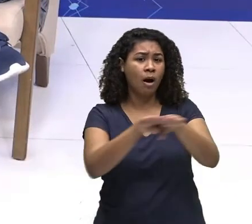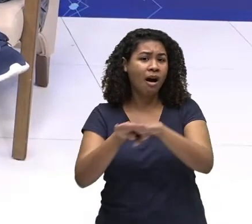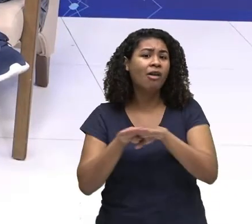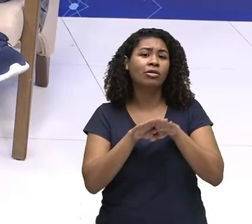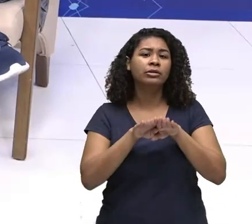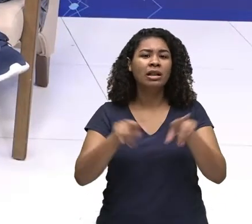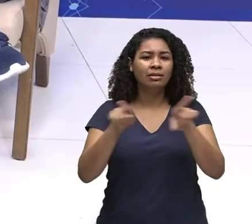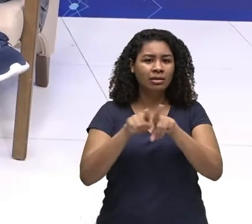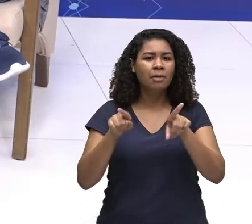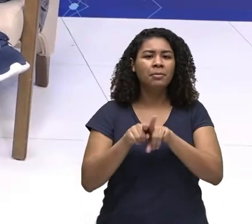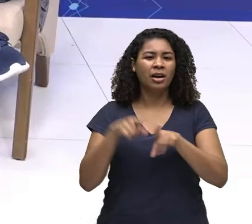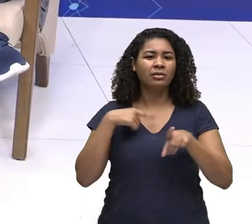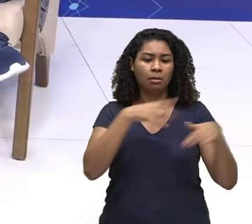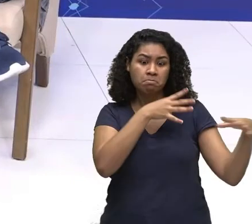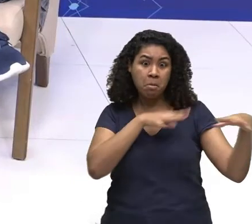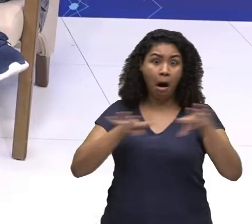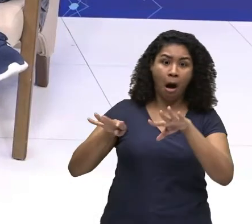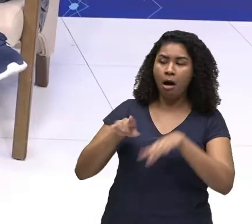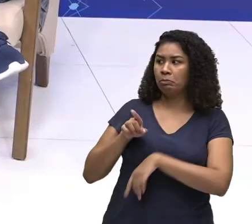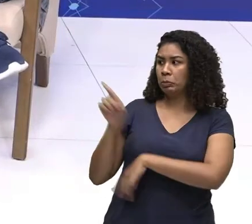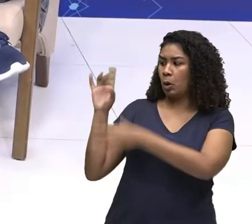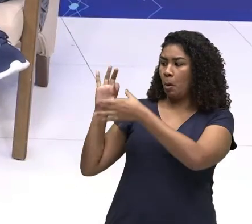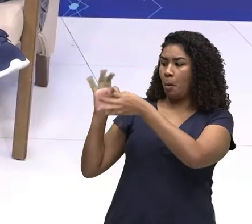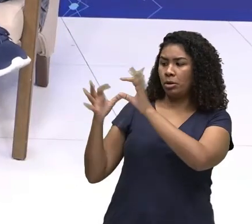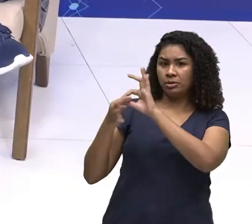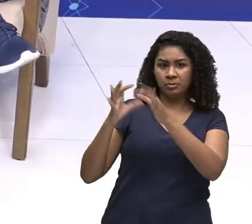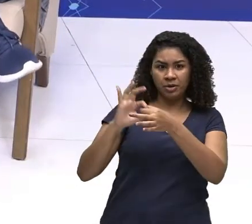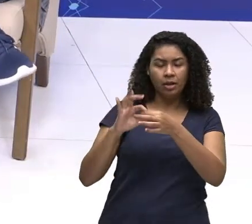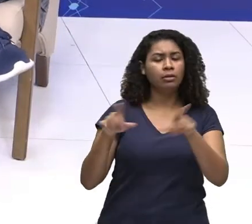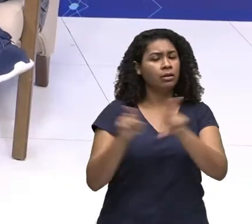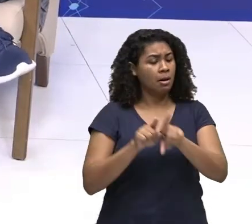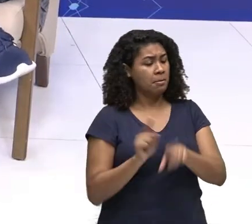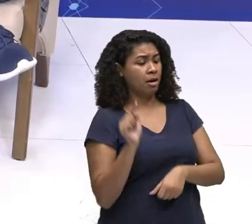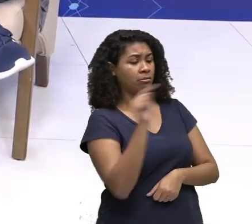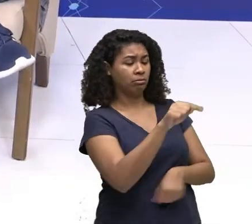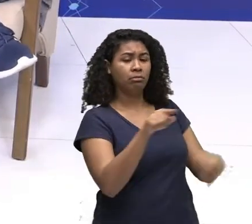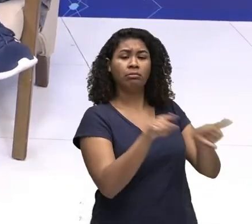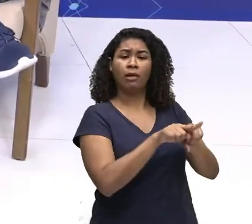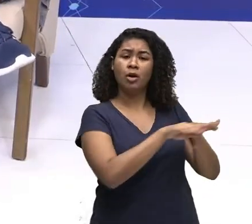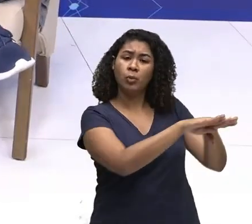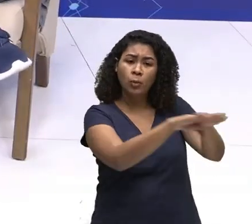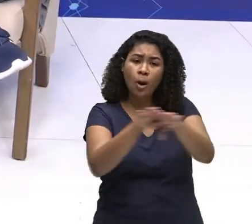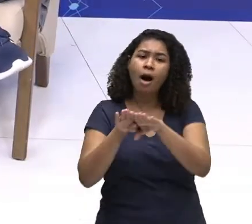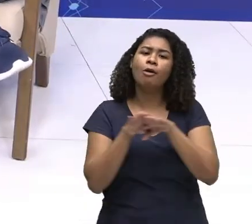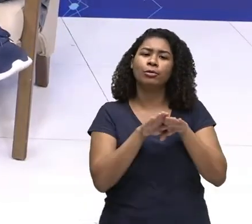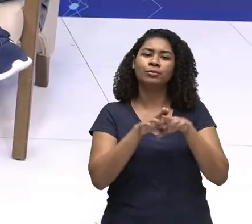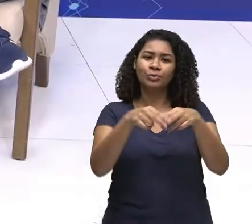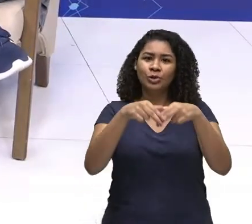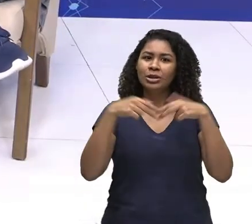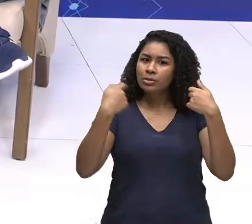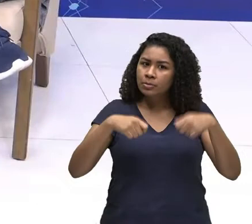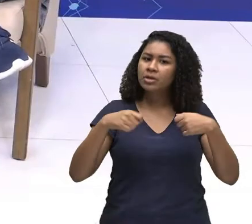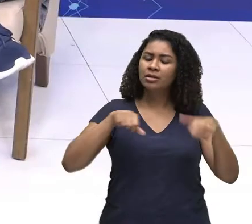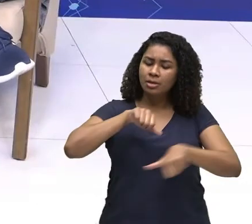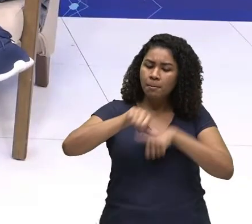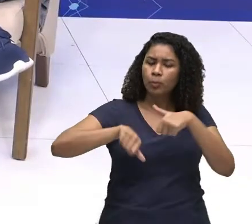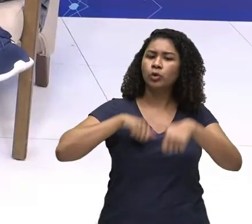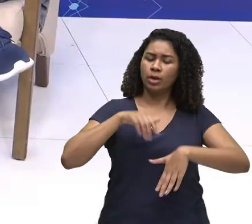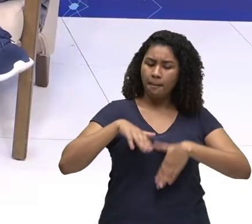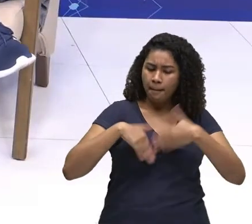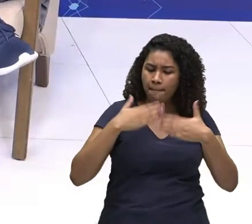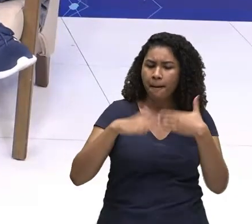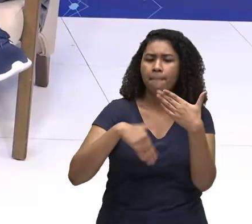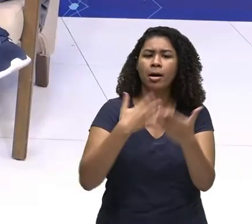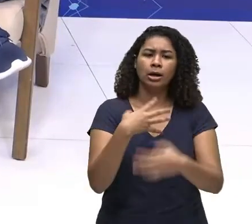Olimpíadas, precisamos dar para as Paralimpíadas. Um processo de visibilidade e mudança que nós precisamos começar manifestar,